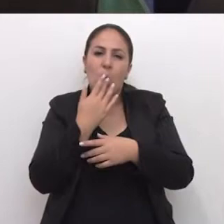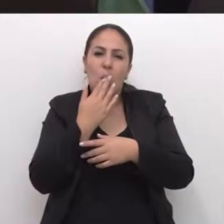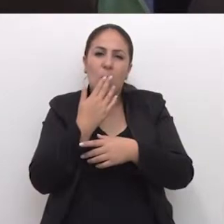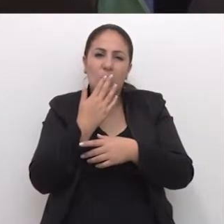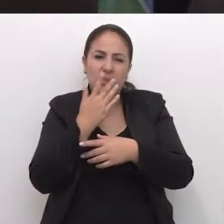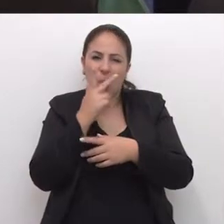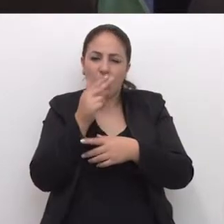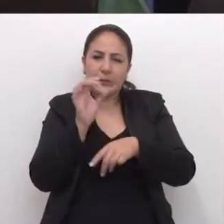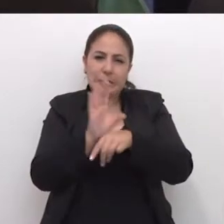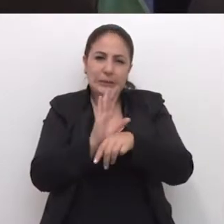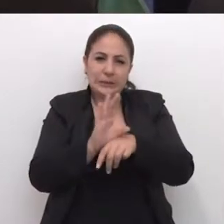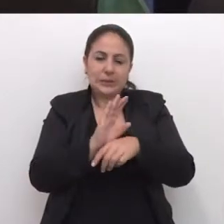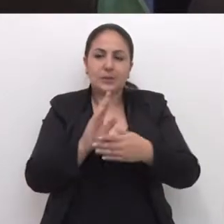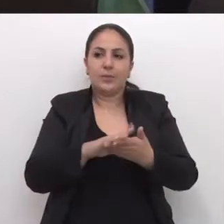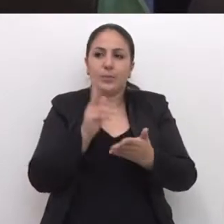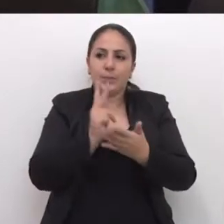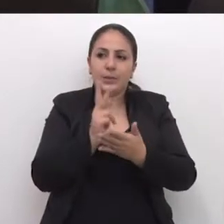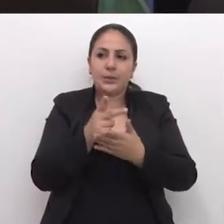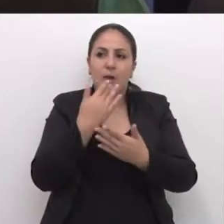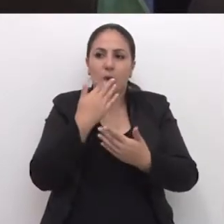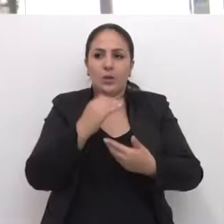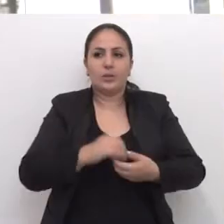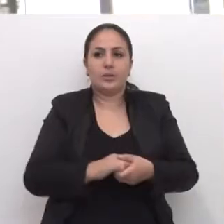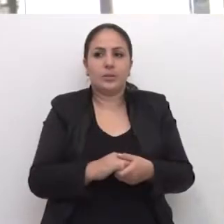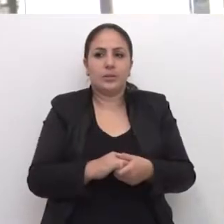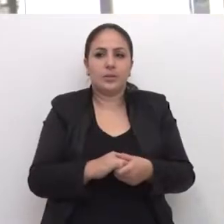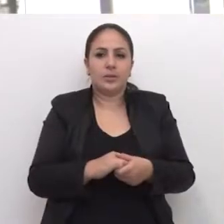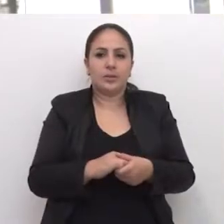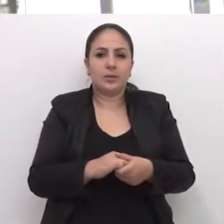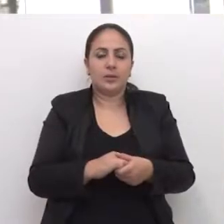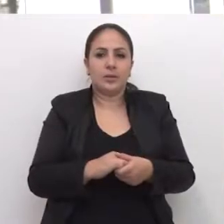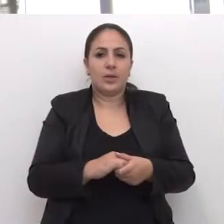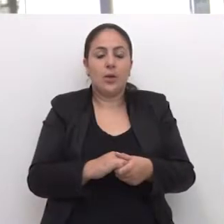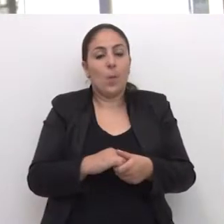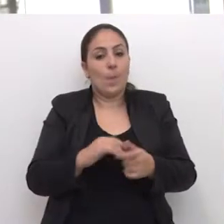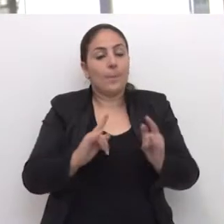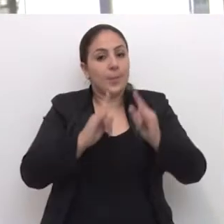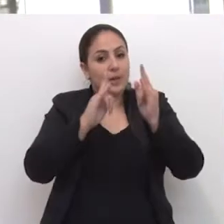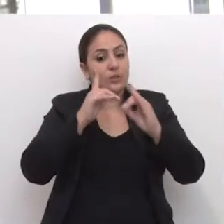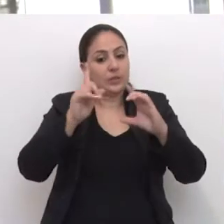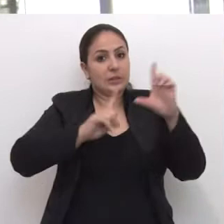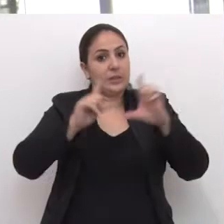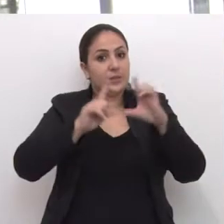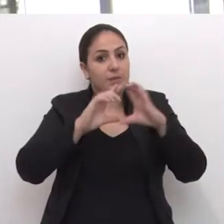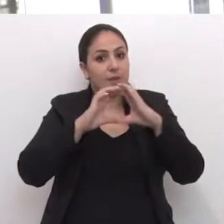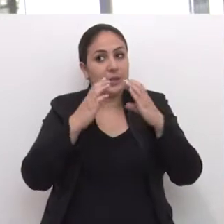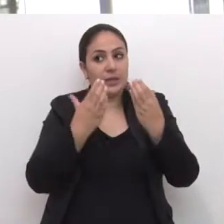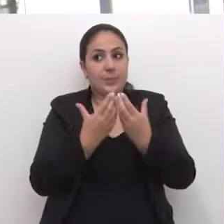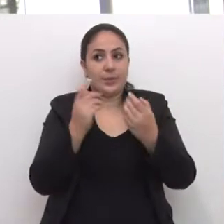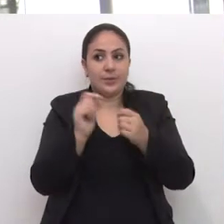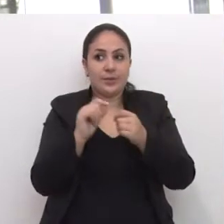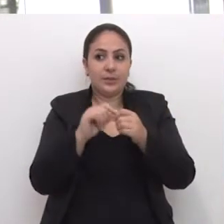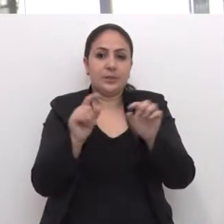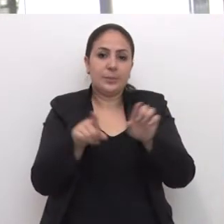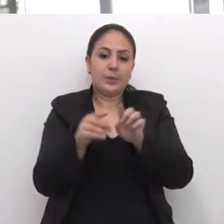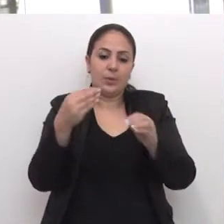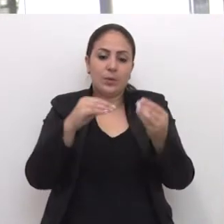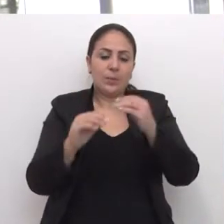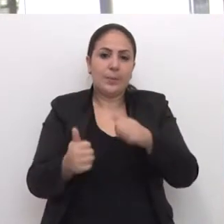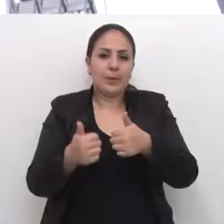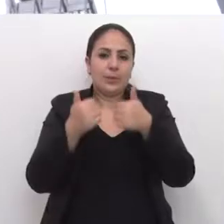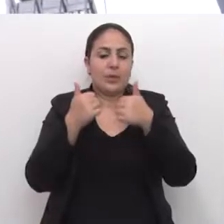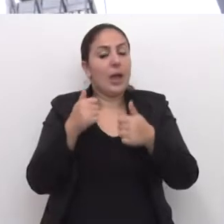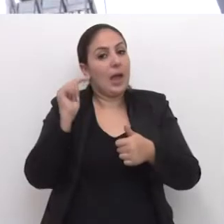tom de concreto aparente, eles vão se manter nessas cores. O prédio da TV Câmara também está incluído nas